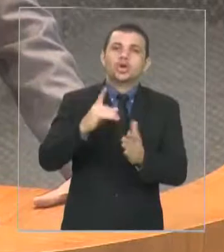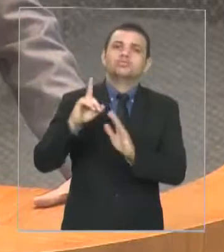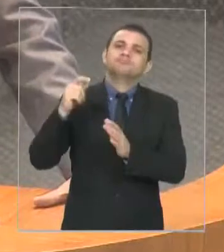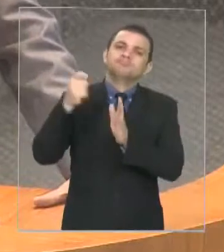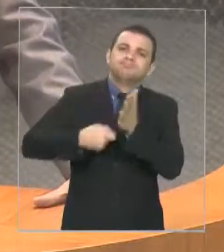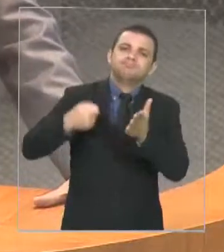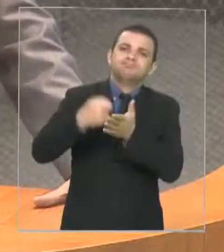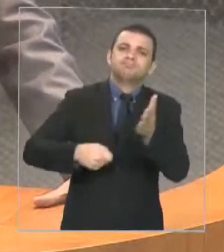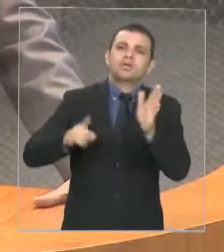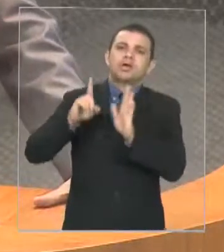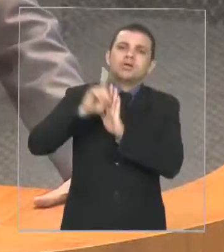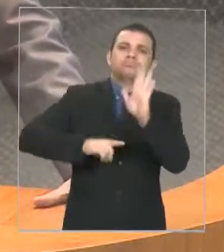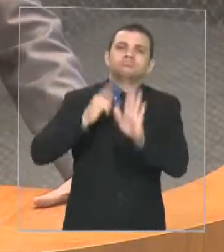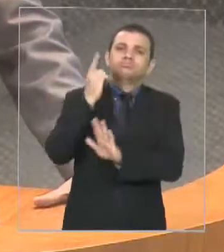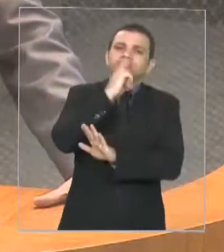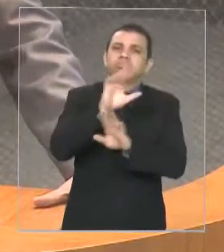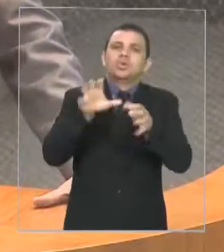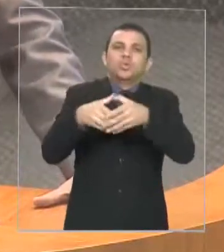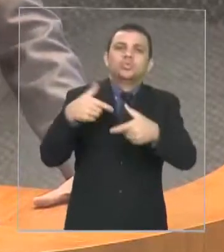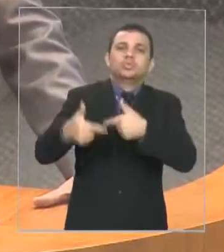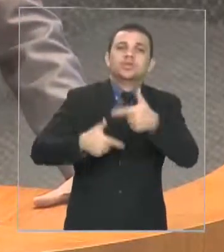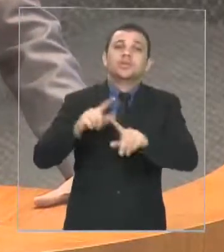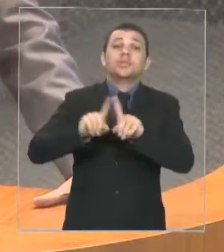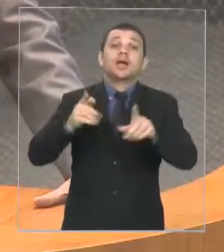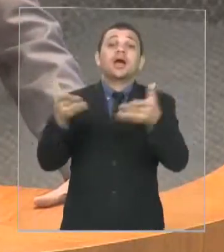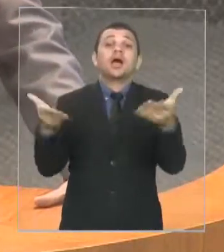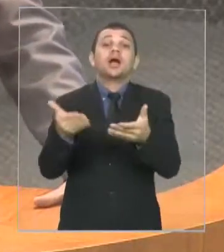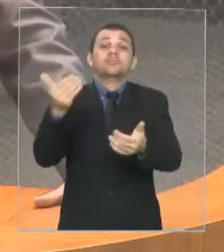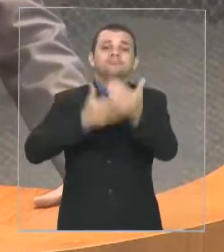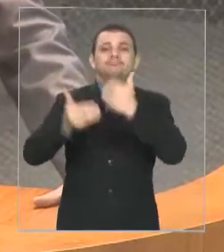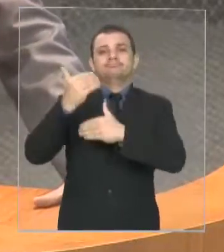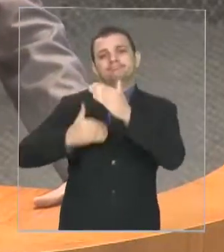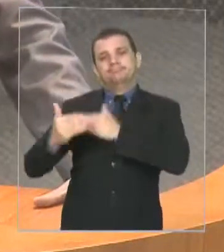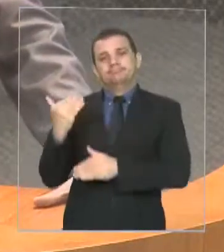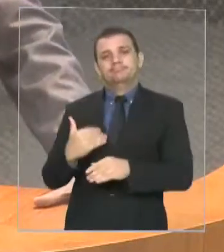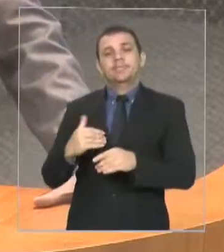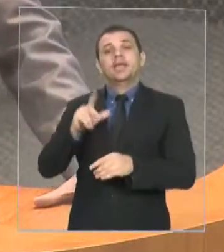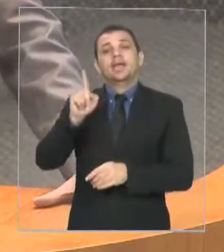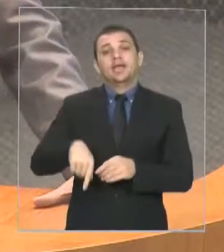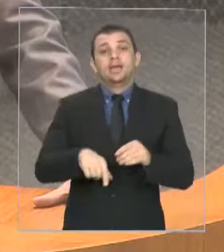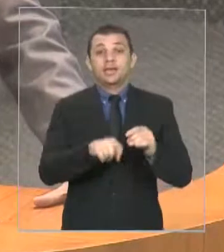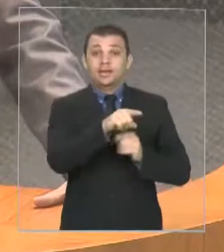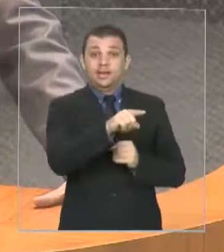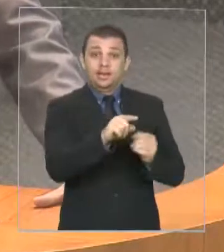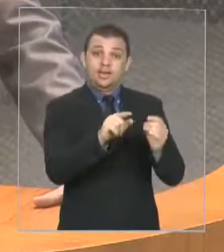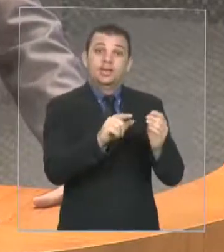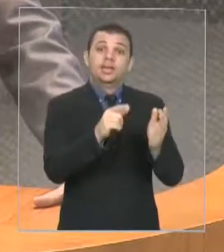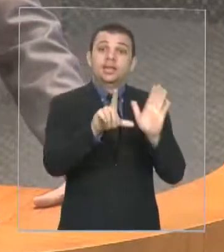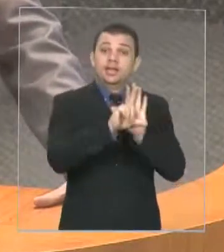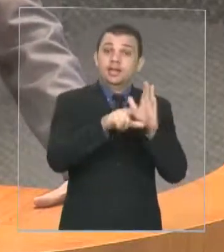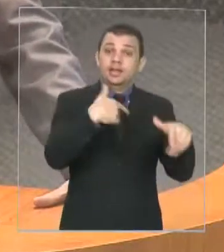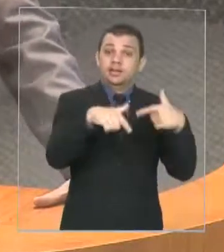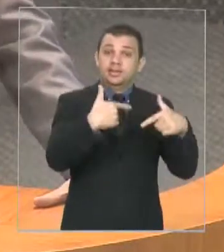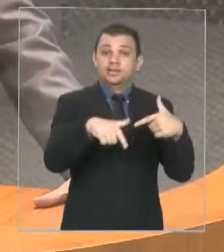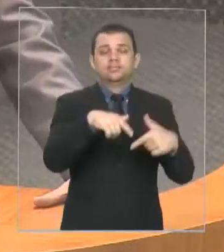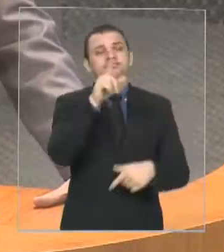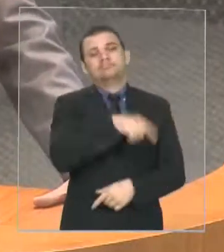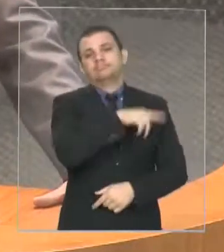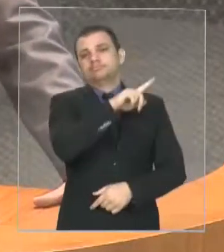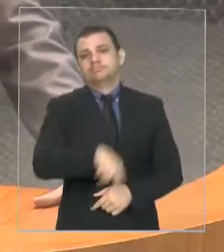trabalhadora. Rasga-se a CLT, viola-se a Constituição em vários pontos e